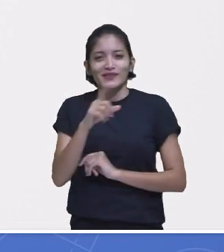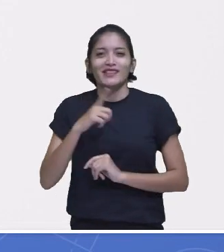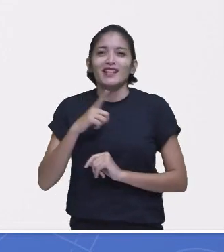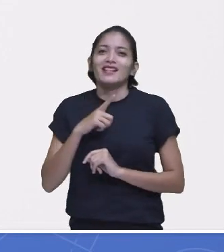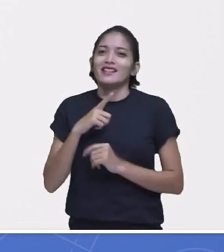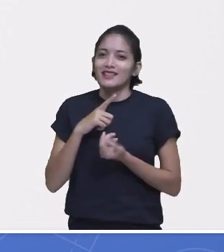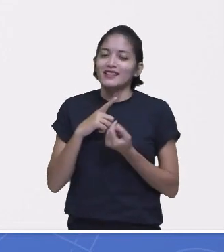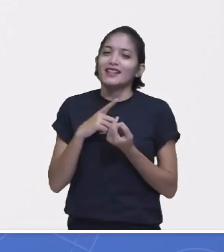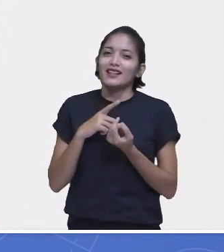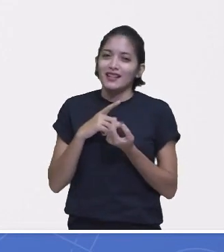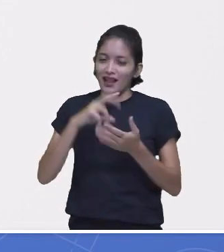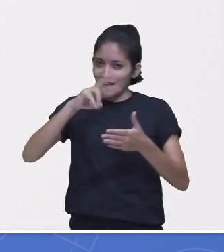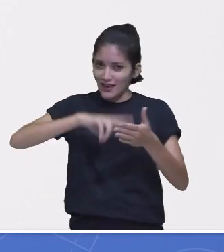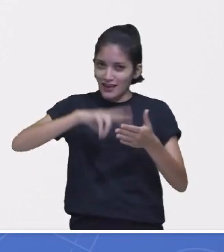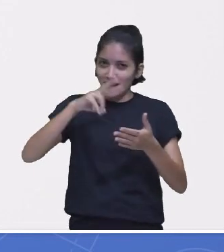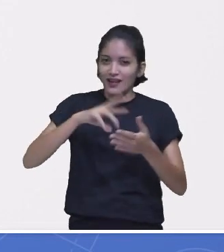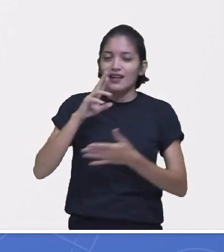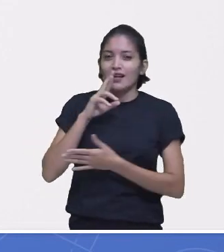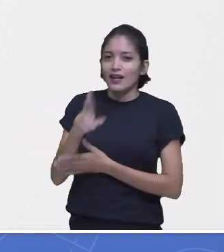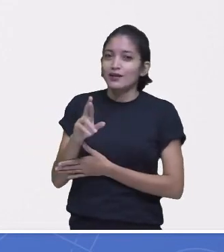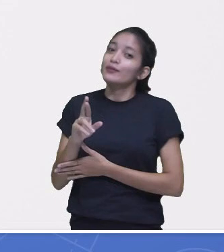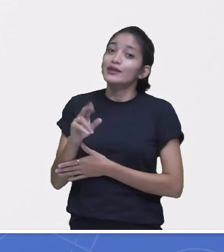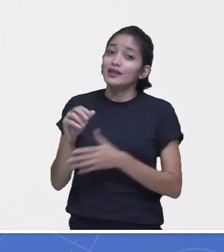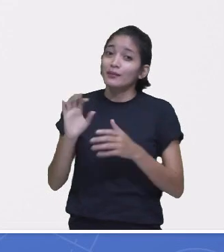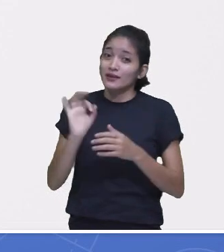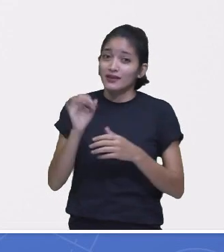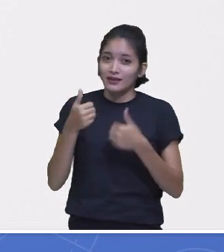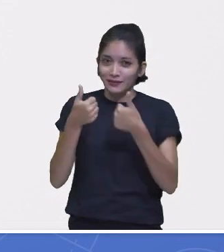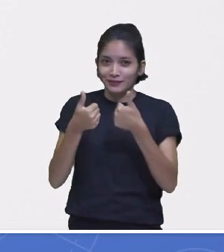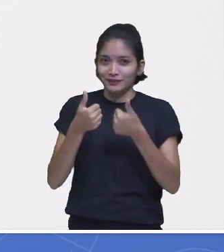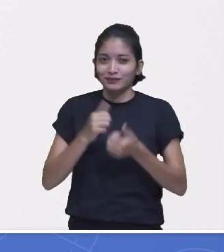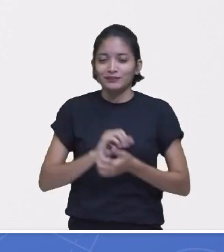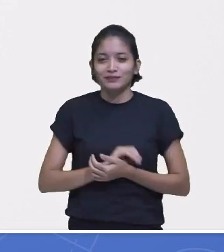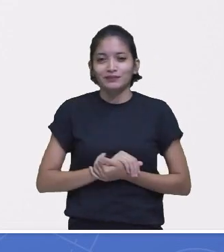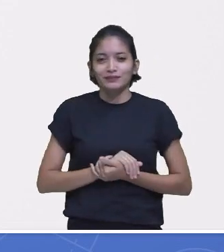essas questões e resultado positivo.